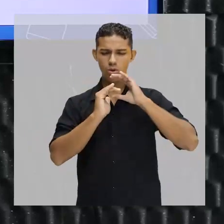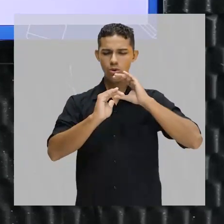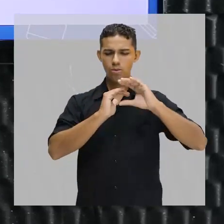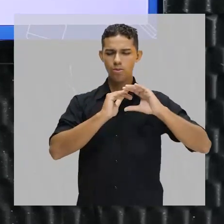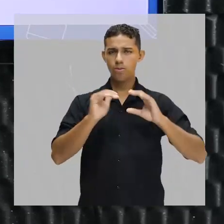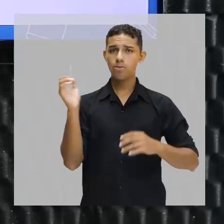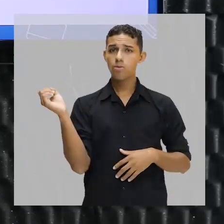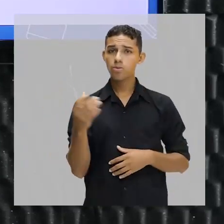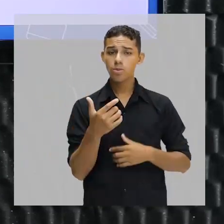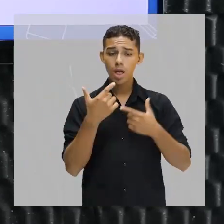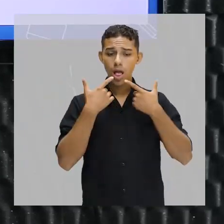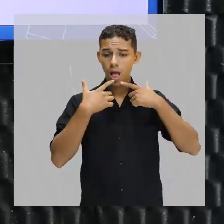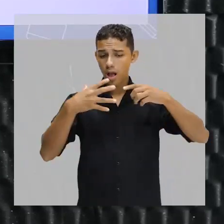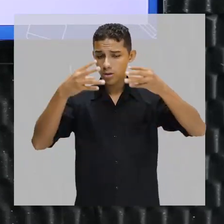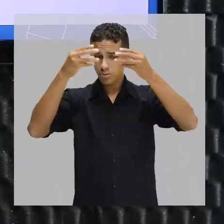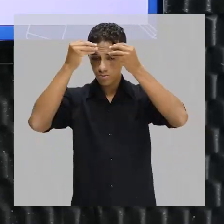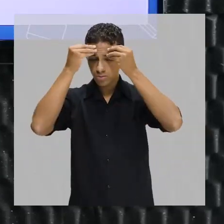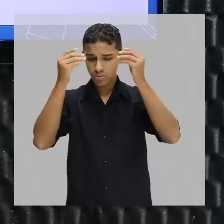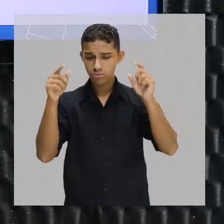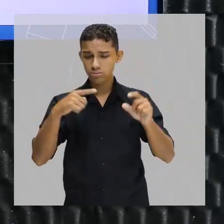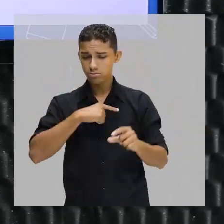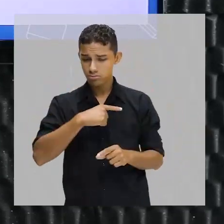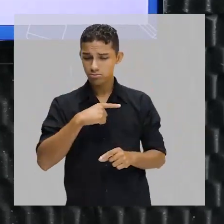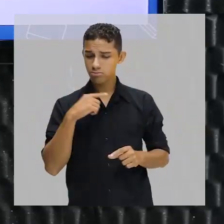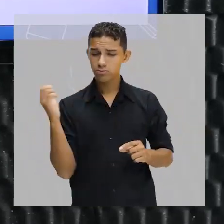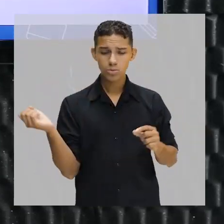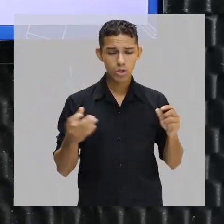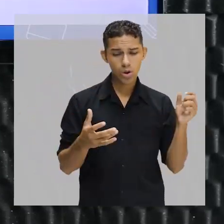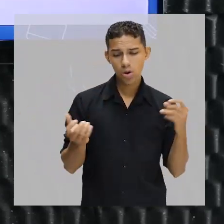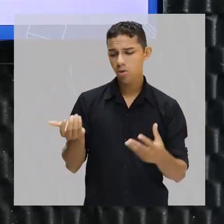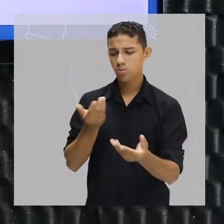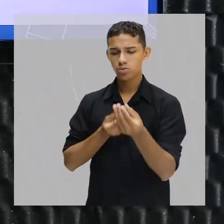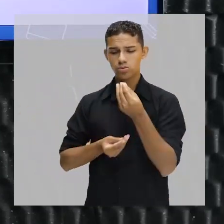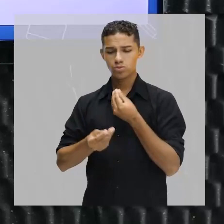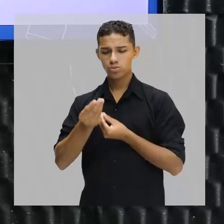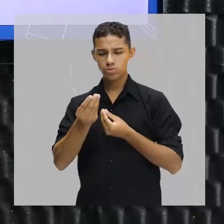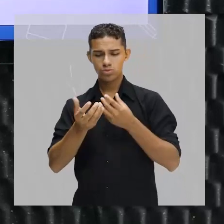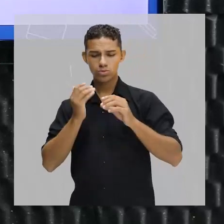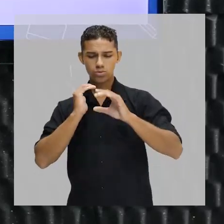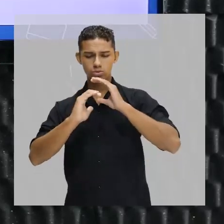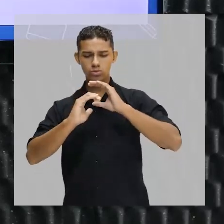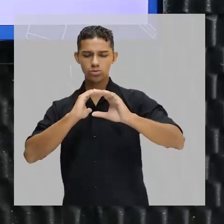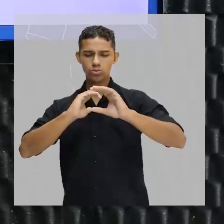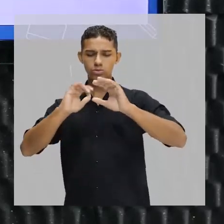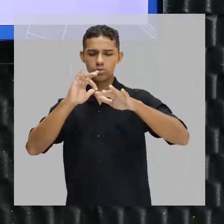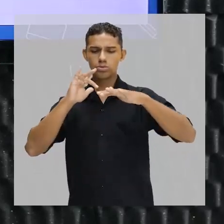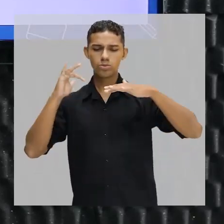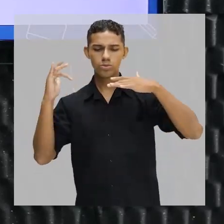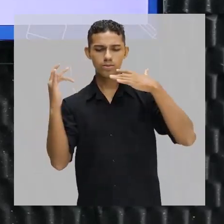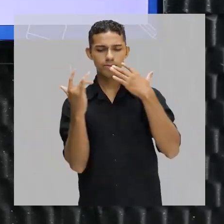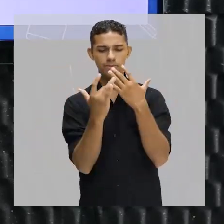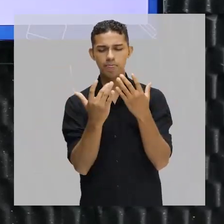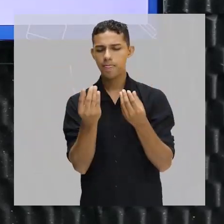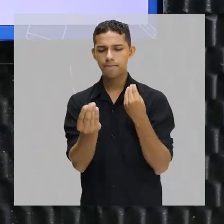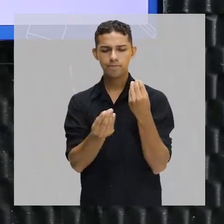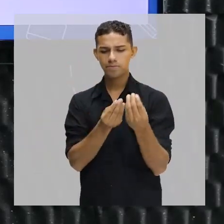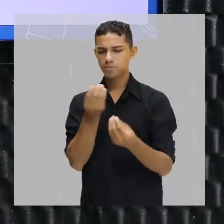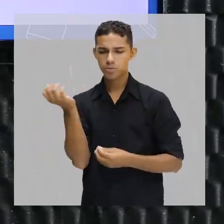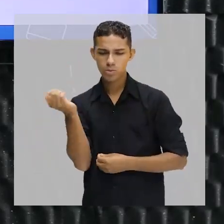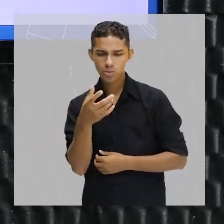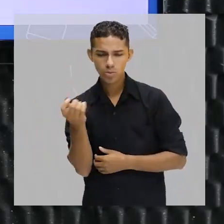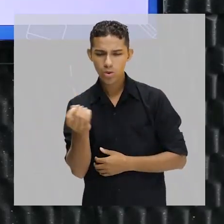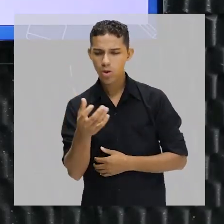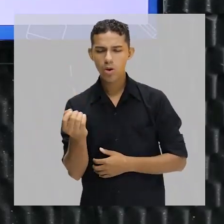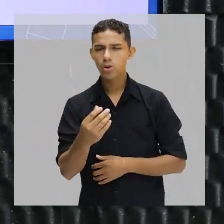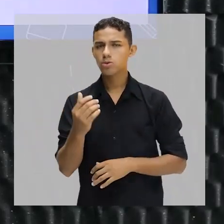também uma nova linguagem. A maneira como nós nos comunicamos através das redes sociais é diferente da maneira como nós nos comunicamos através